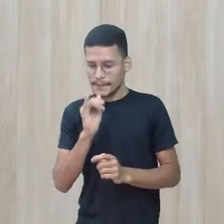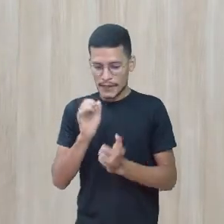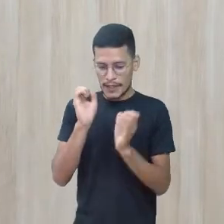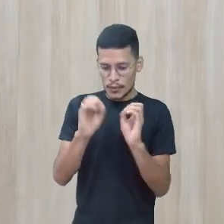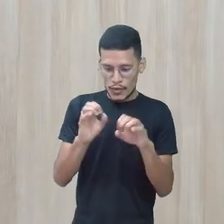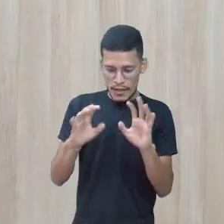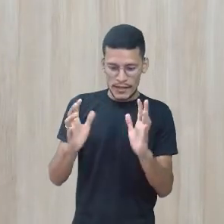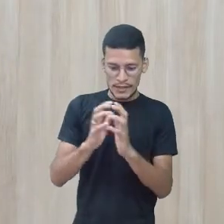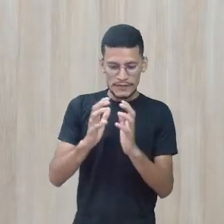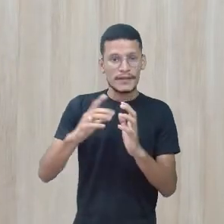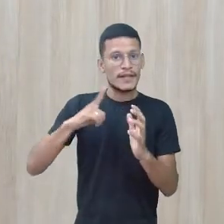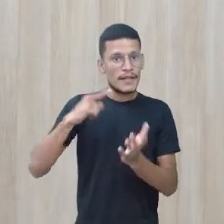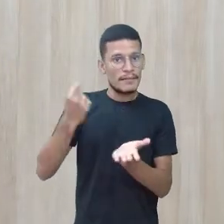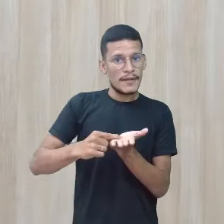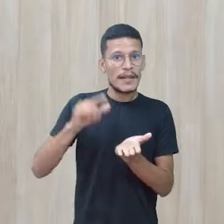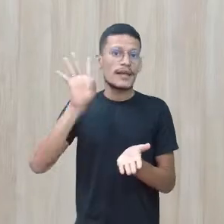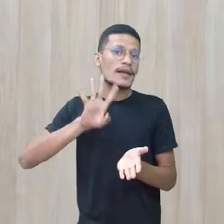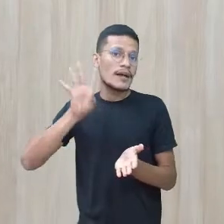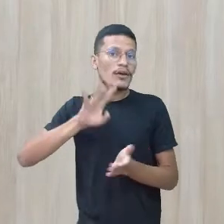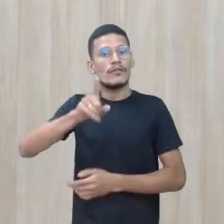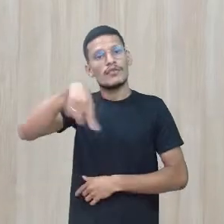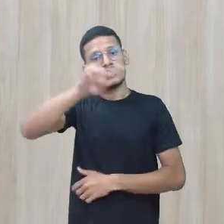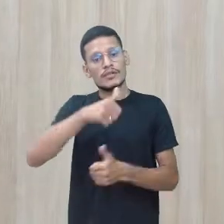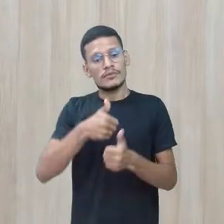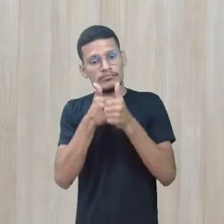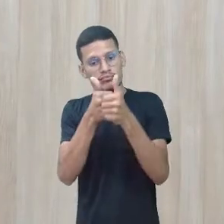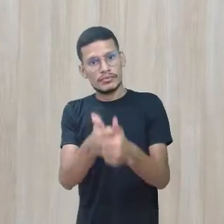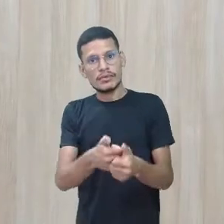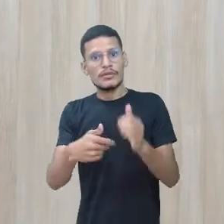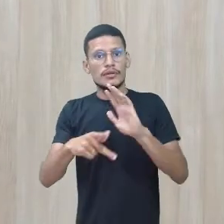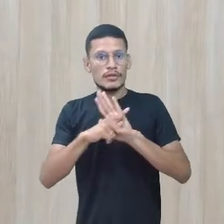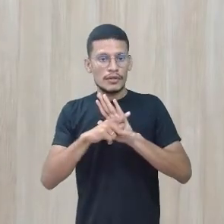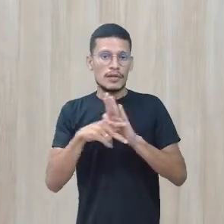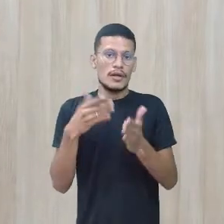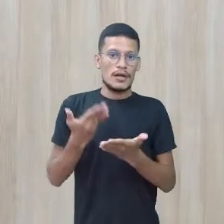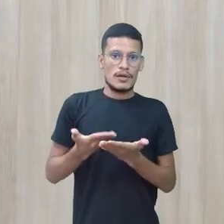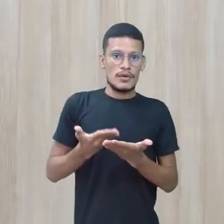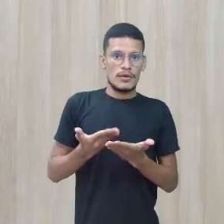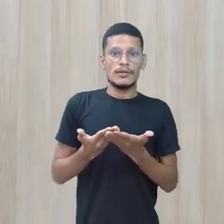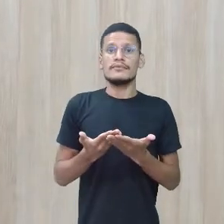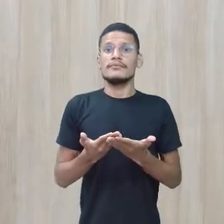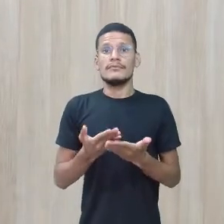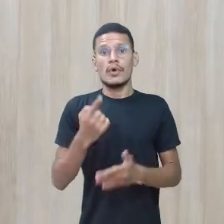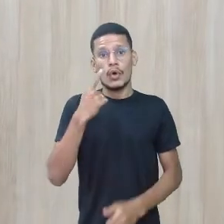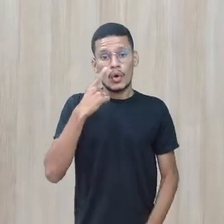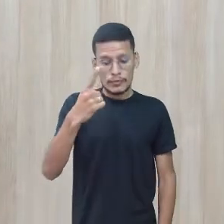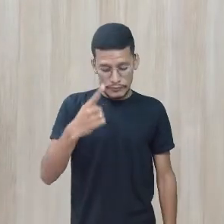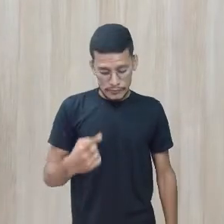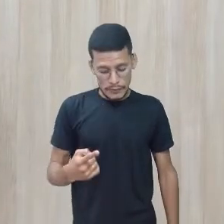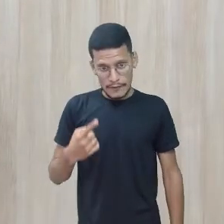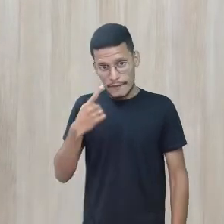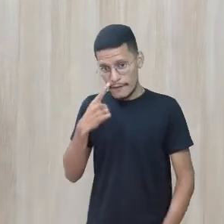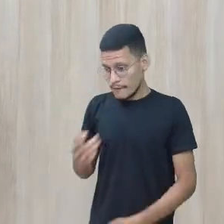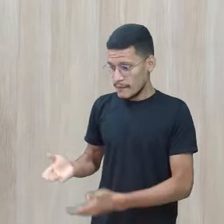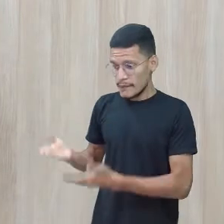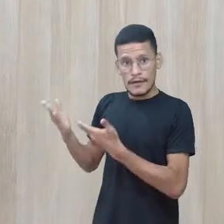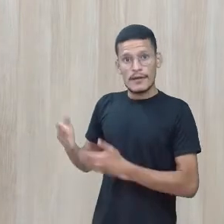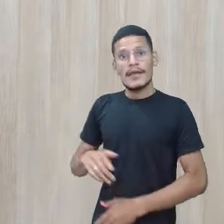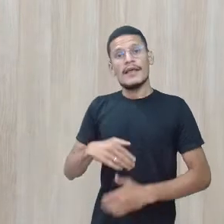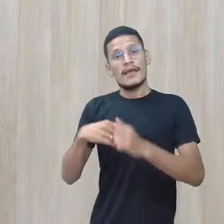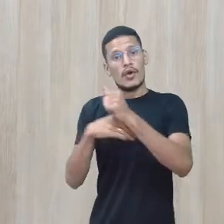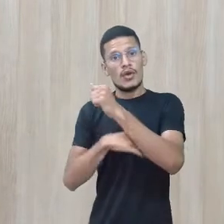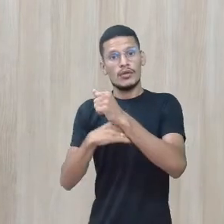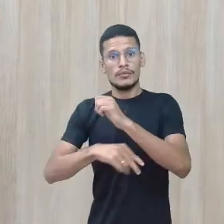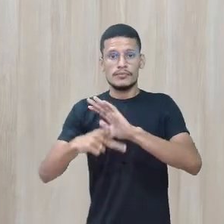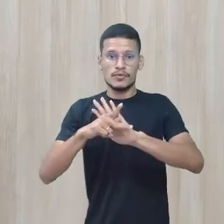tem um aplicativo bem legal aí para você acompanhar as nossas aulas. Então, Billy Boy, joga aí o QR